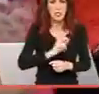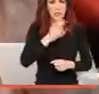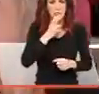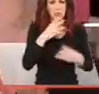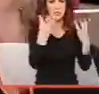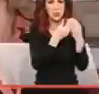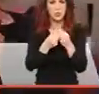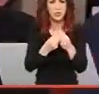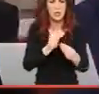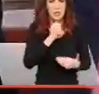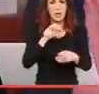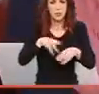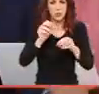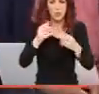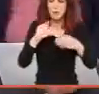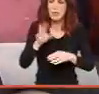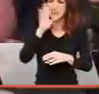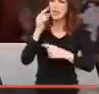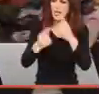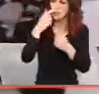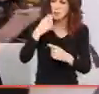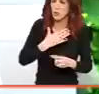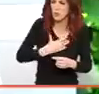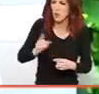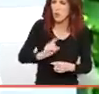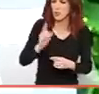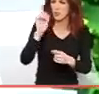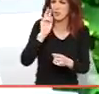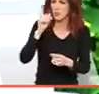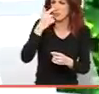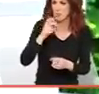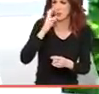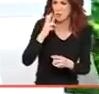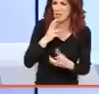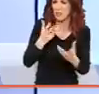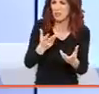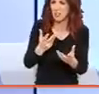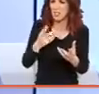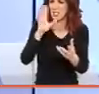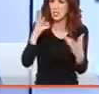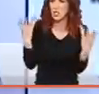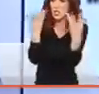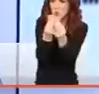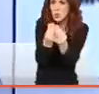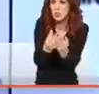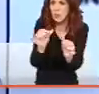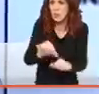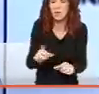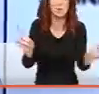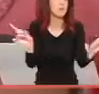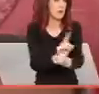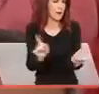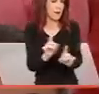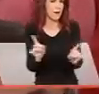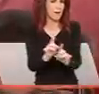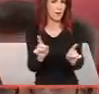como então, mas olha lá, mas se uma medonha incomoda algumas pessoas, então muitas medonhas incomodam muito mas mais. Mas estão todos no mesmo bunker. A ideia, eu criei este